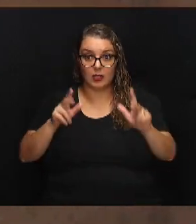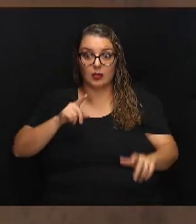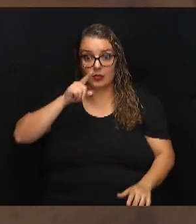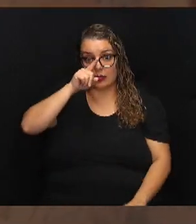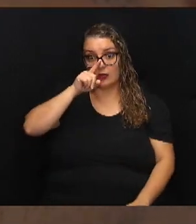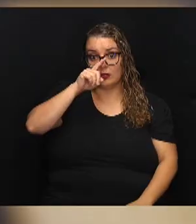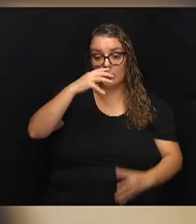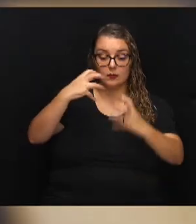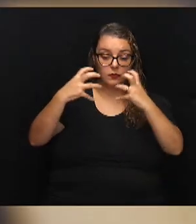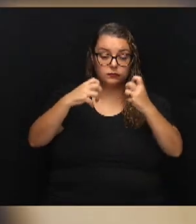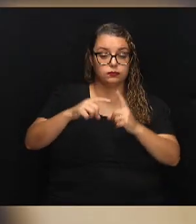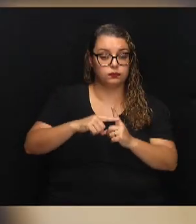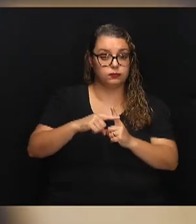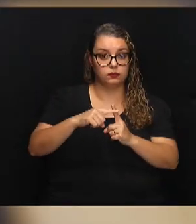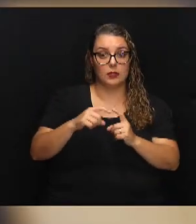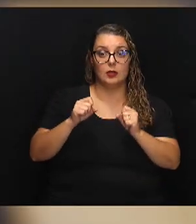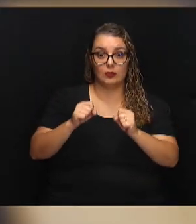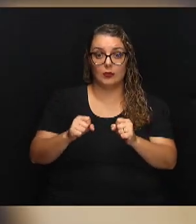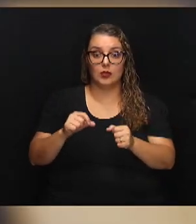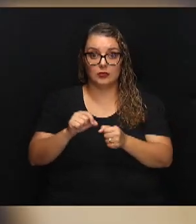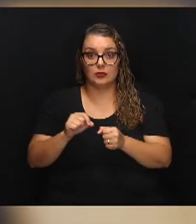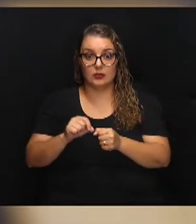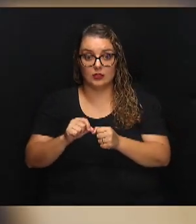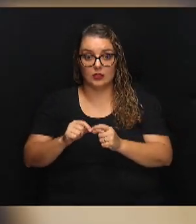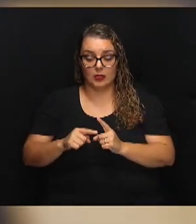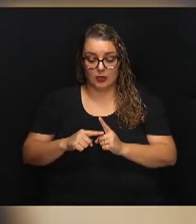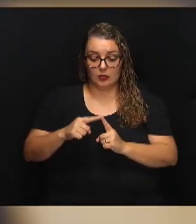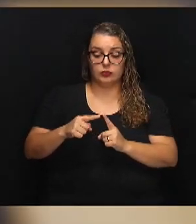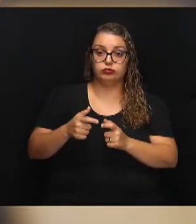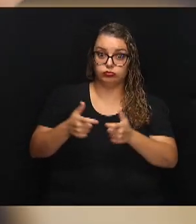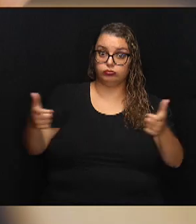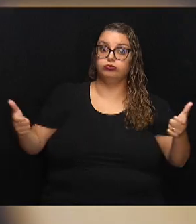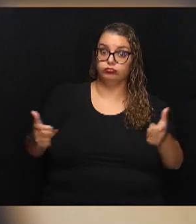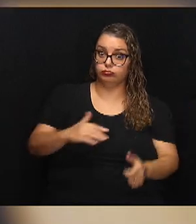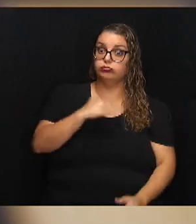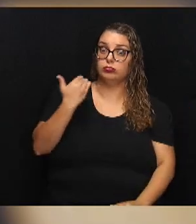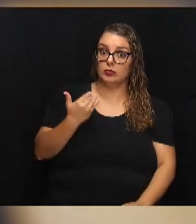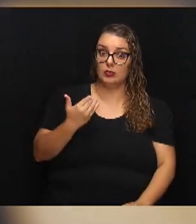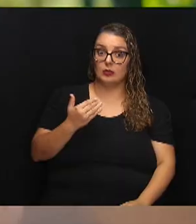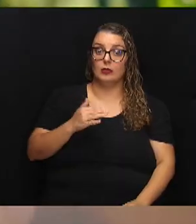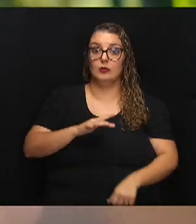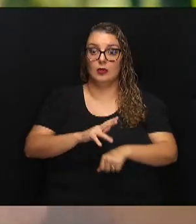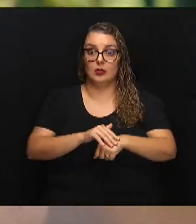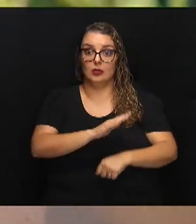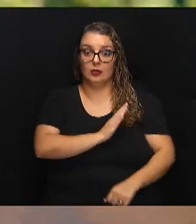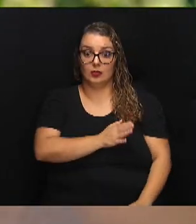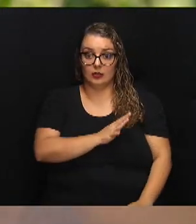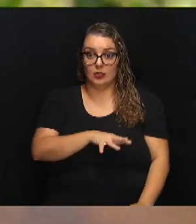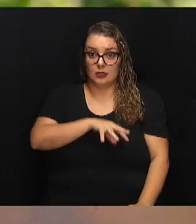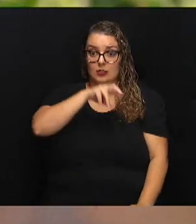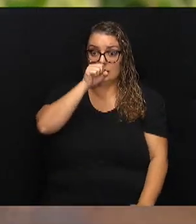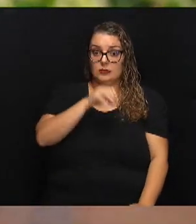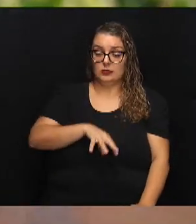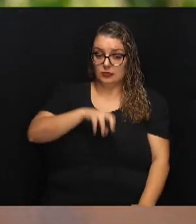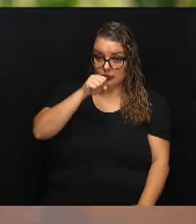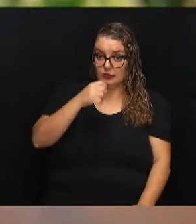estresse térmico, que pode levar ao aumento da mortalidade por doenças cardiovasculares e